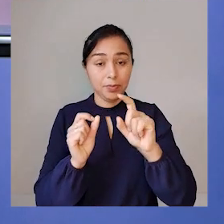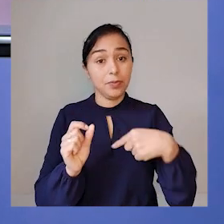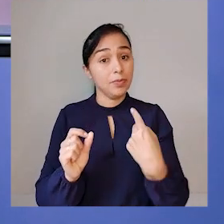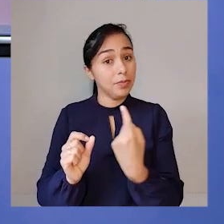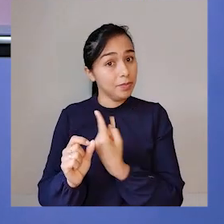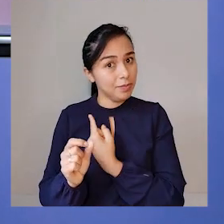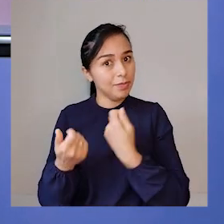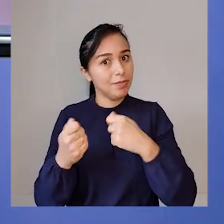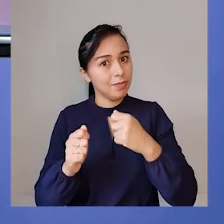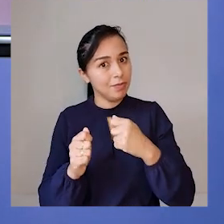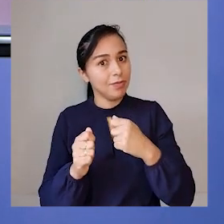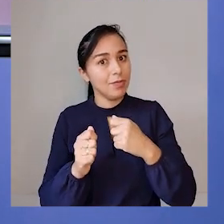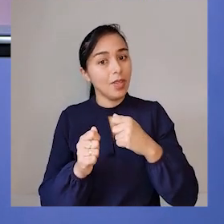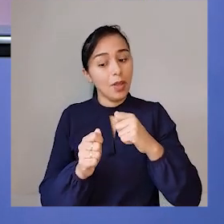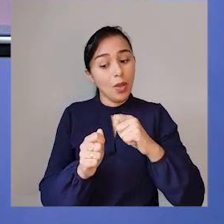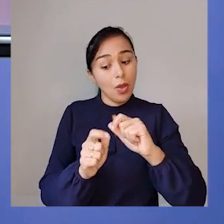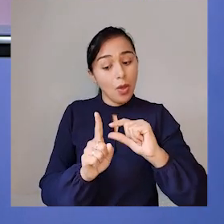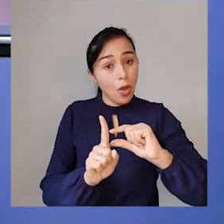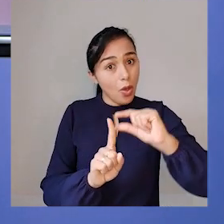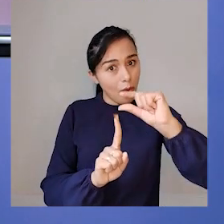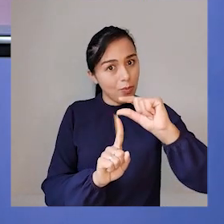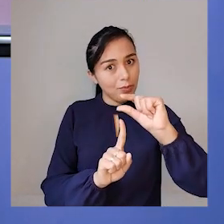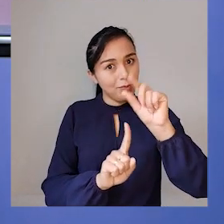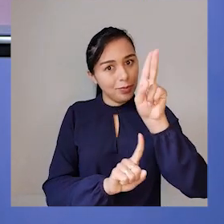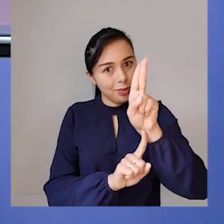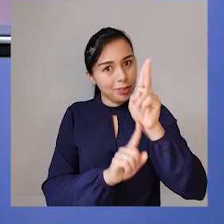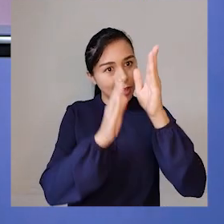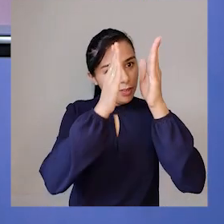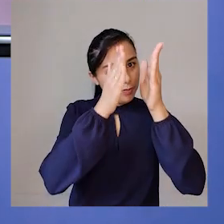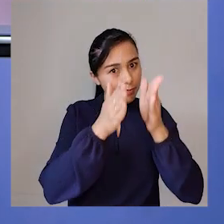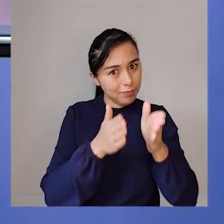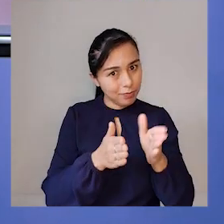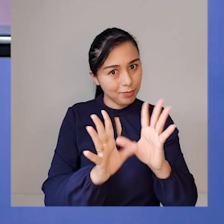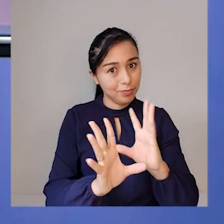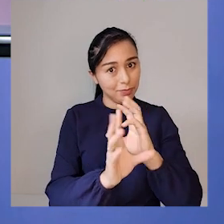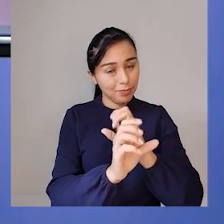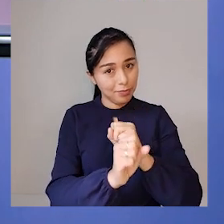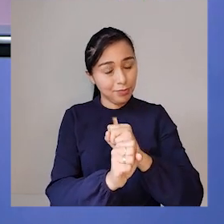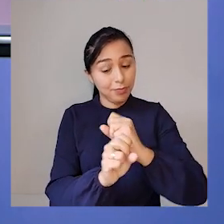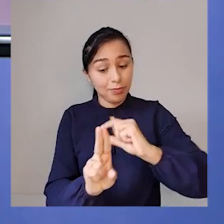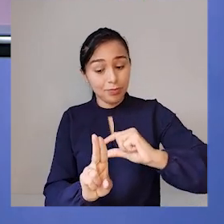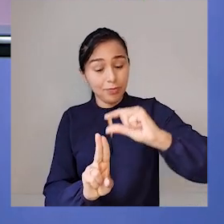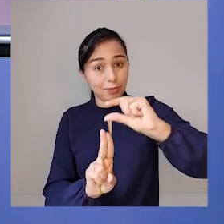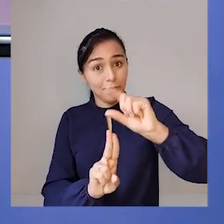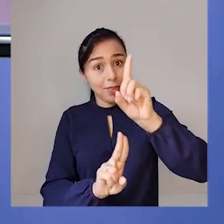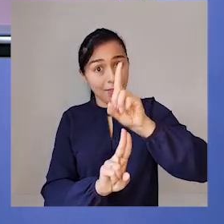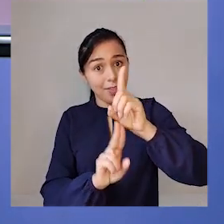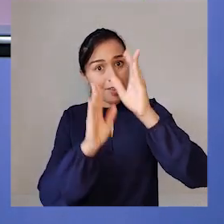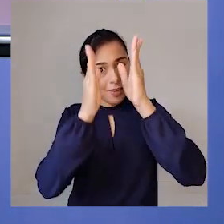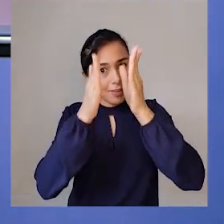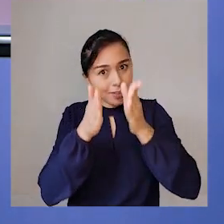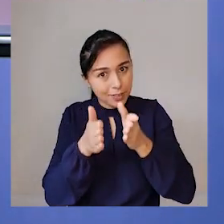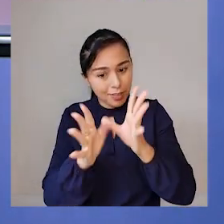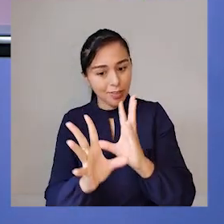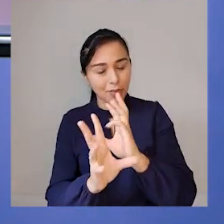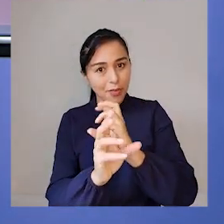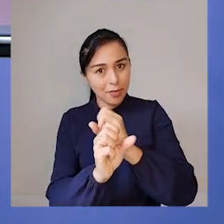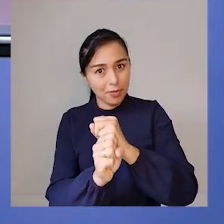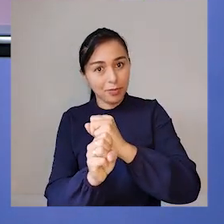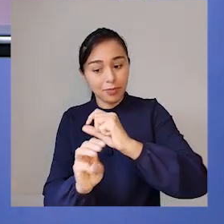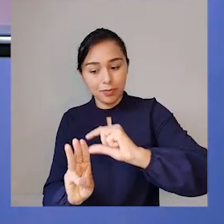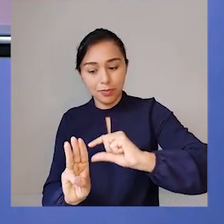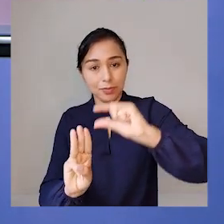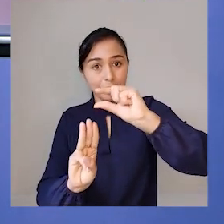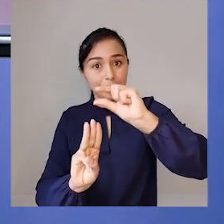fazer unidade com unidade, dezena com dezena, centena com centena e assim por diante. Então, eu tenho